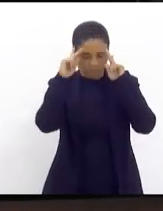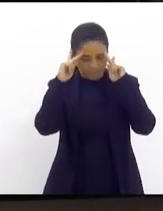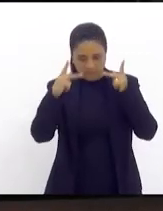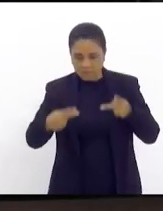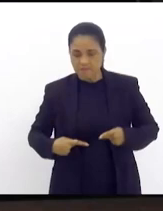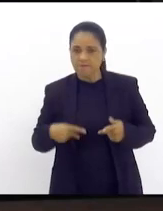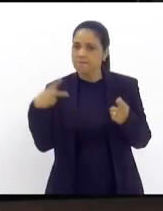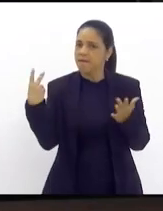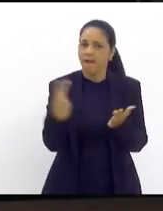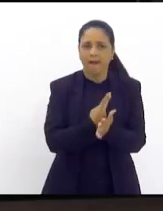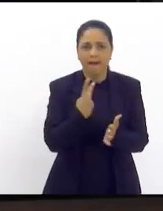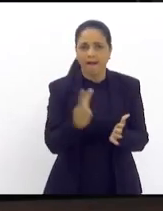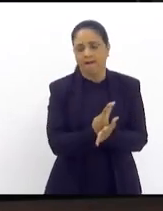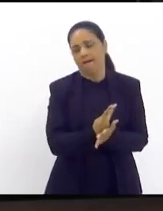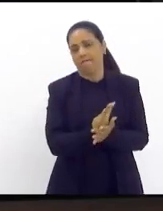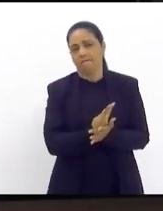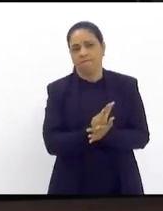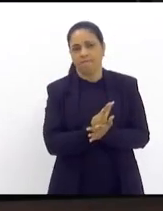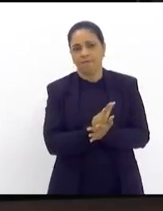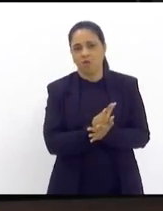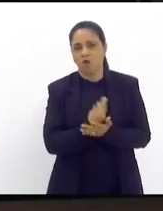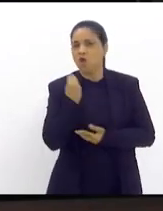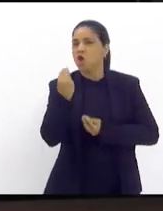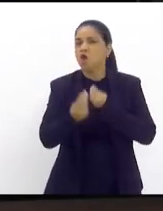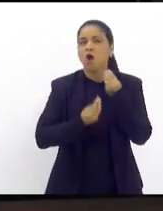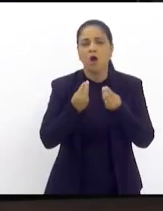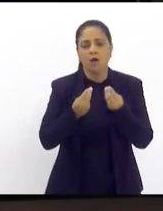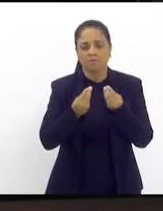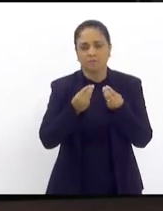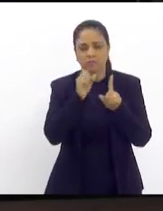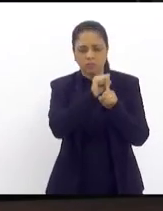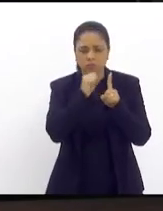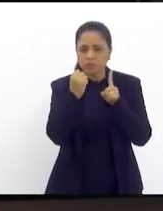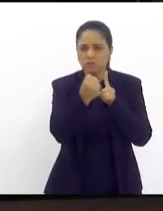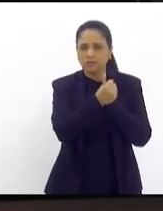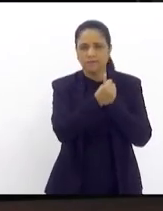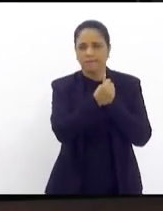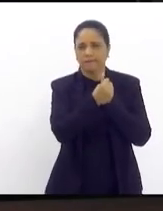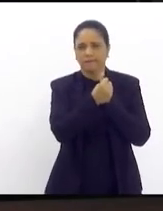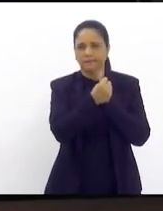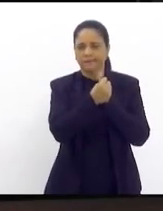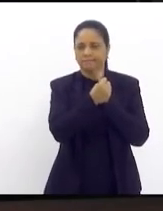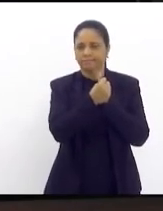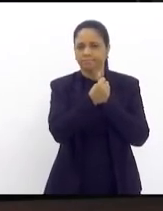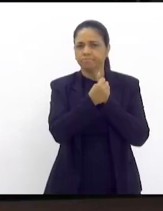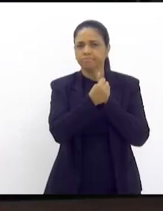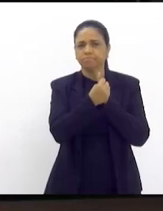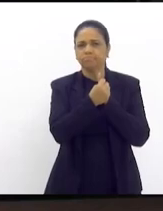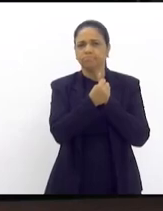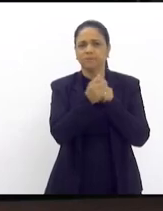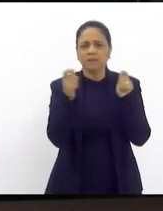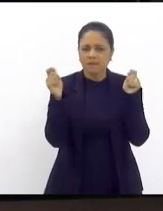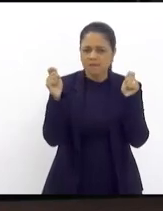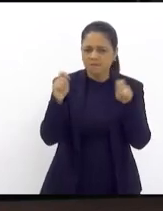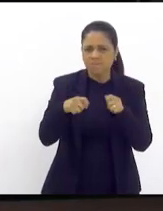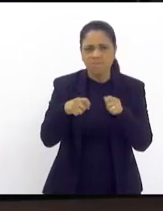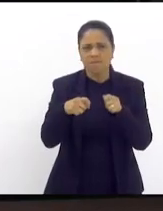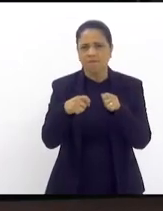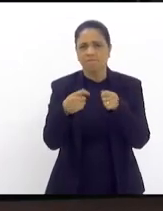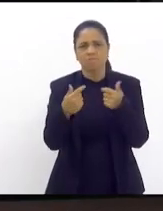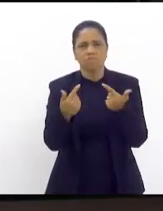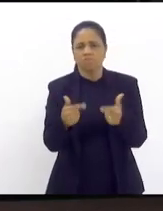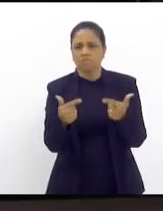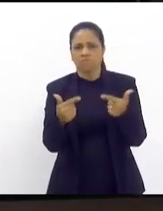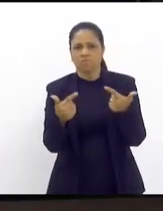como nós enquanto sociedade não somos capazes de proteger os nossos